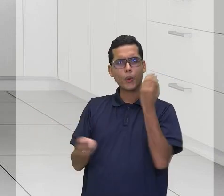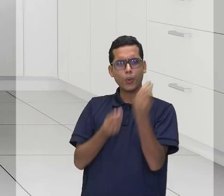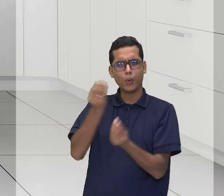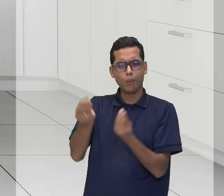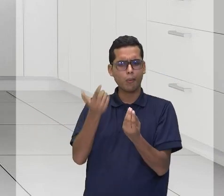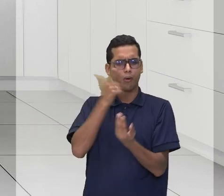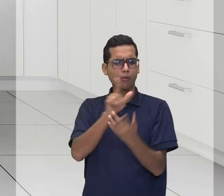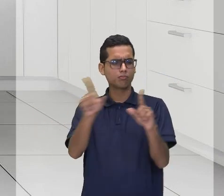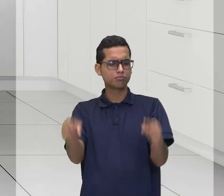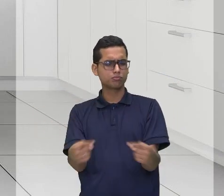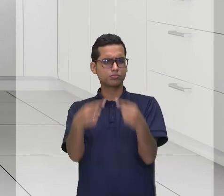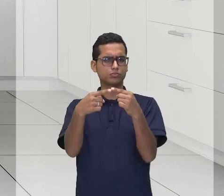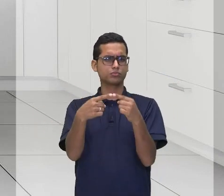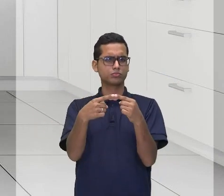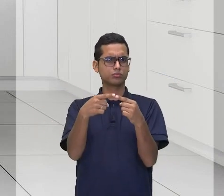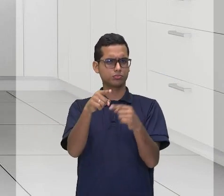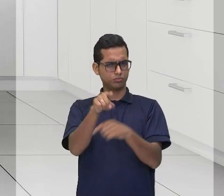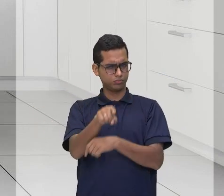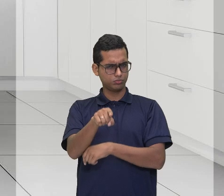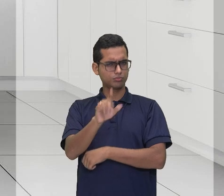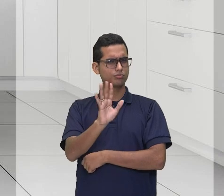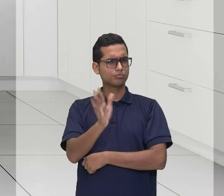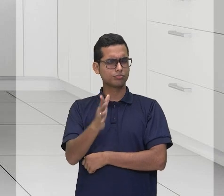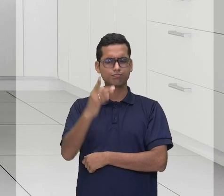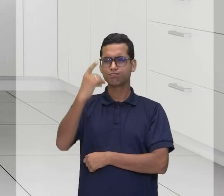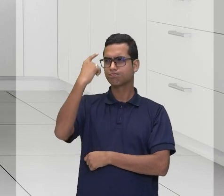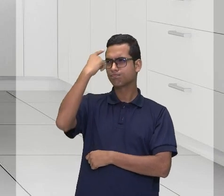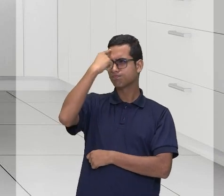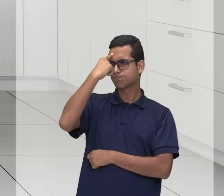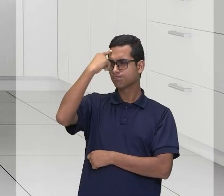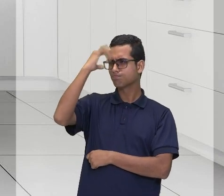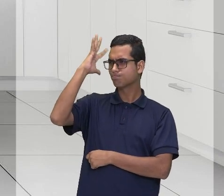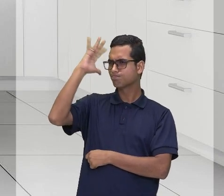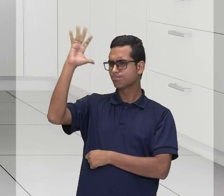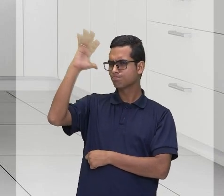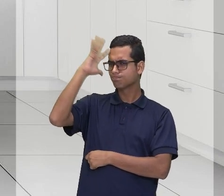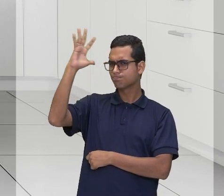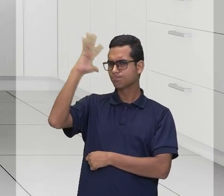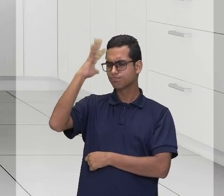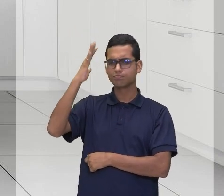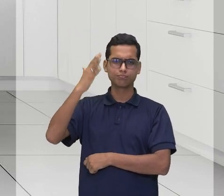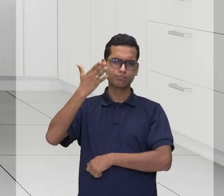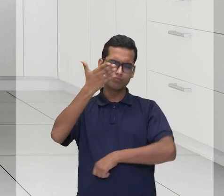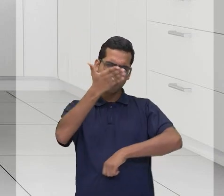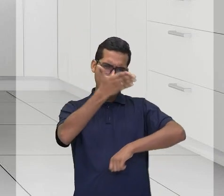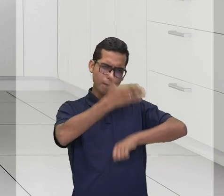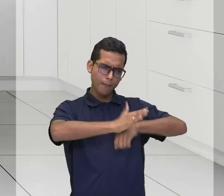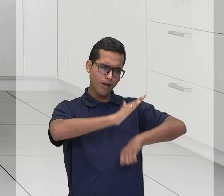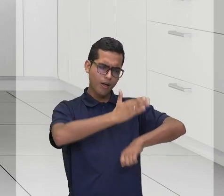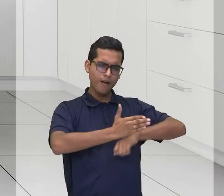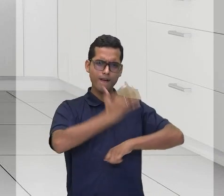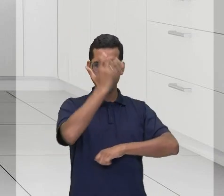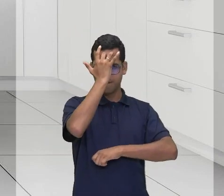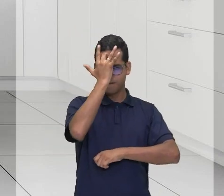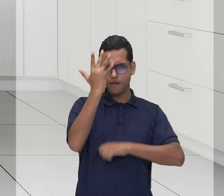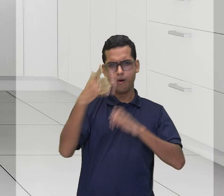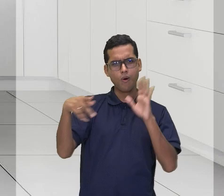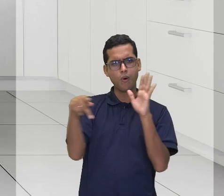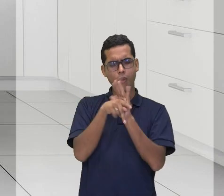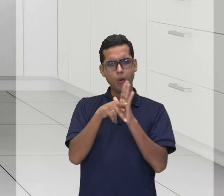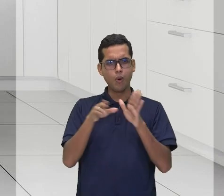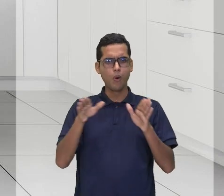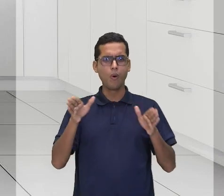funcionarem? Você já parou para pensar nisso? É tão prático, né? Tá numa cozinha dessa, pegar